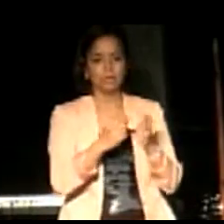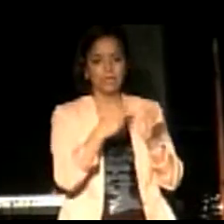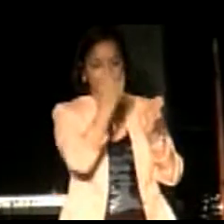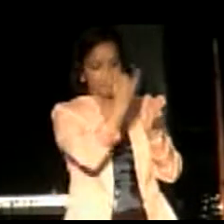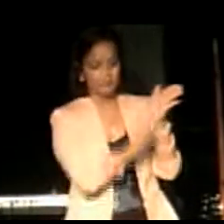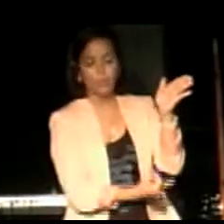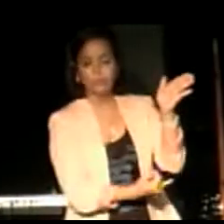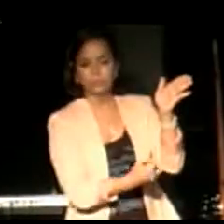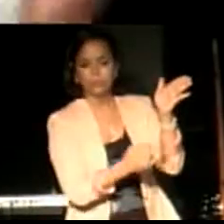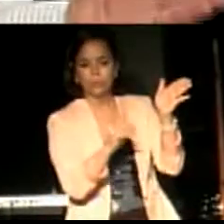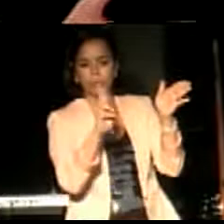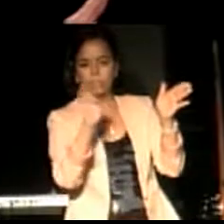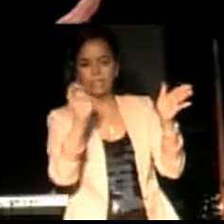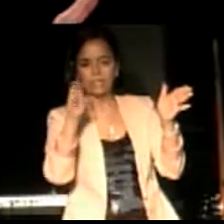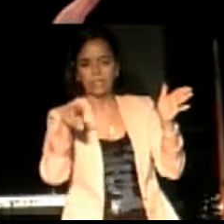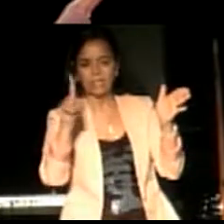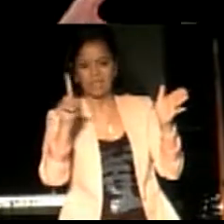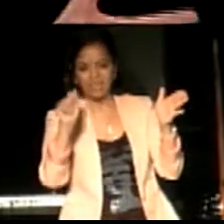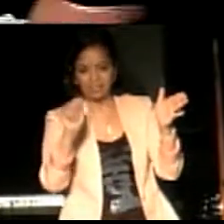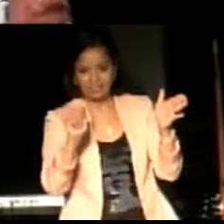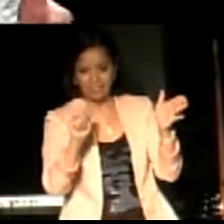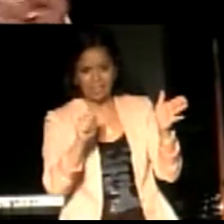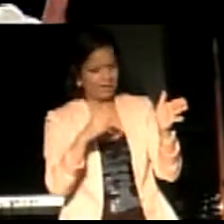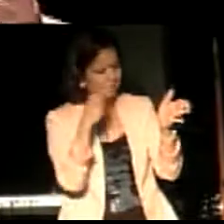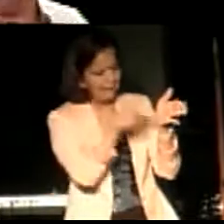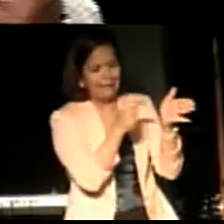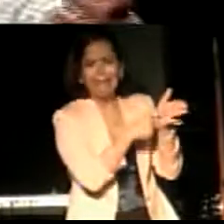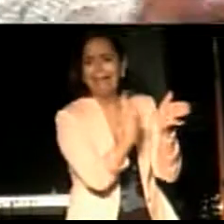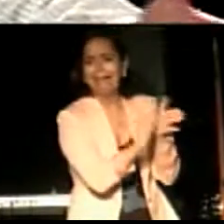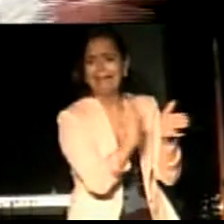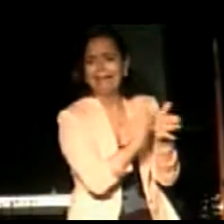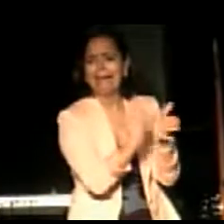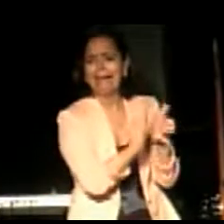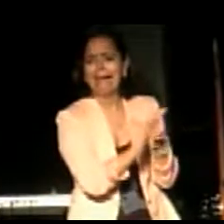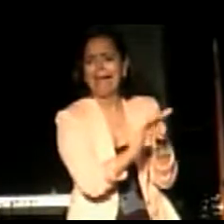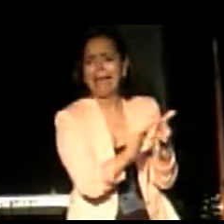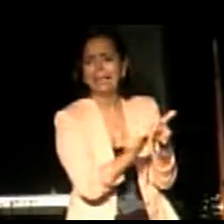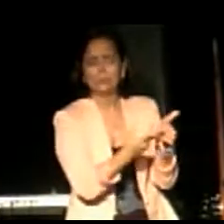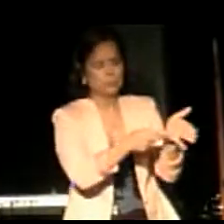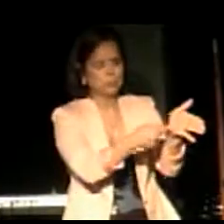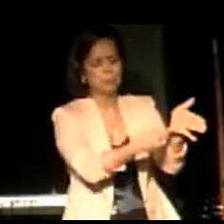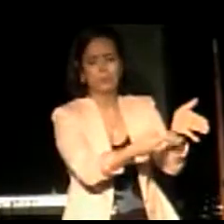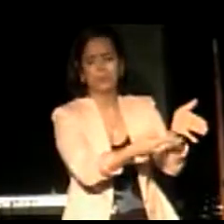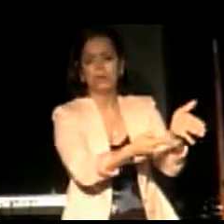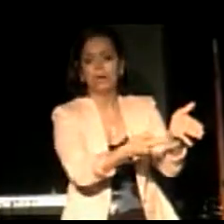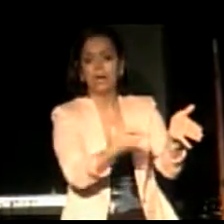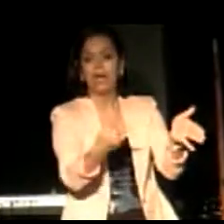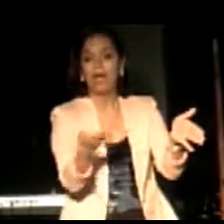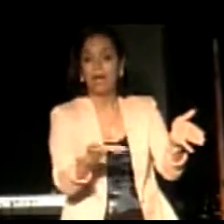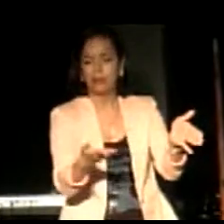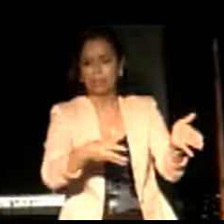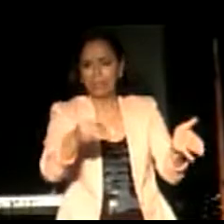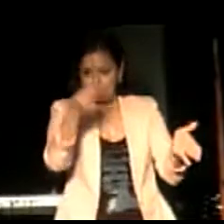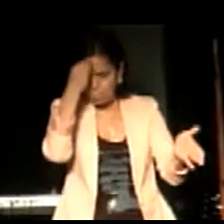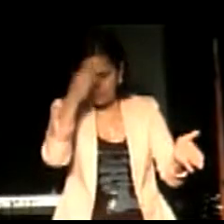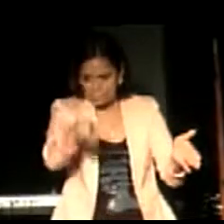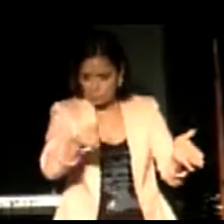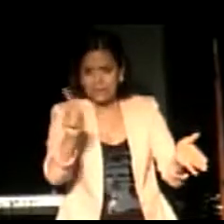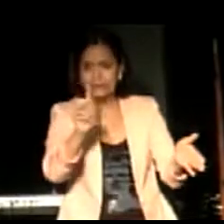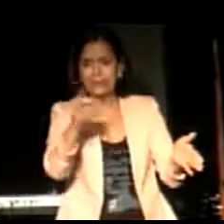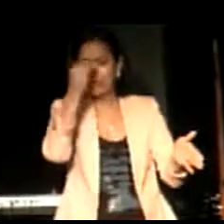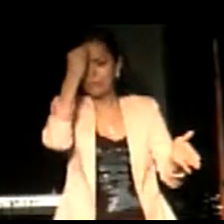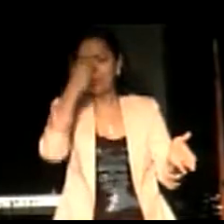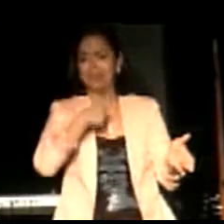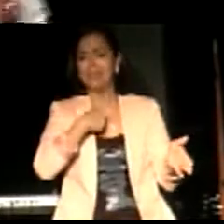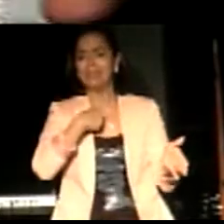sua culpa. Então você não reage? Você não vai requerer os seus direitos diante da Receita? Claro que vai.